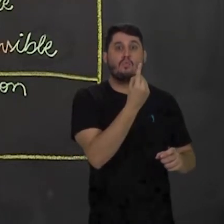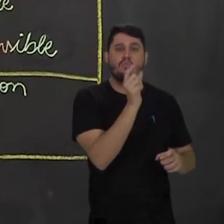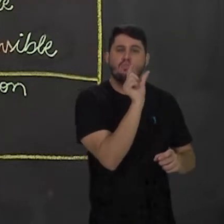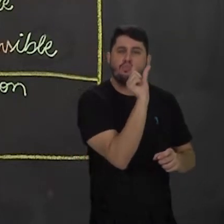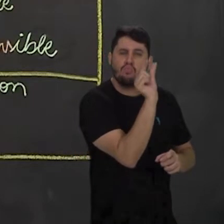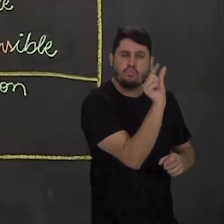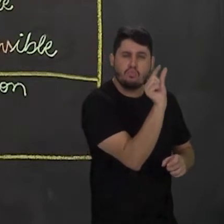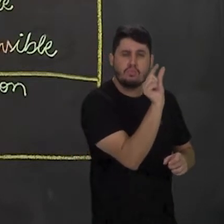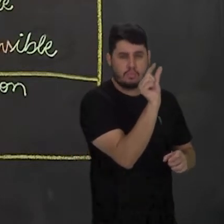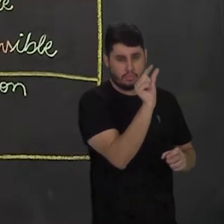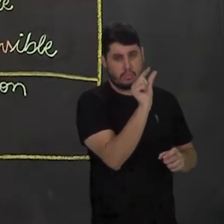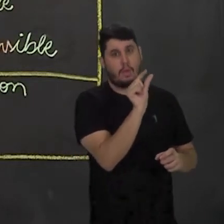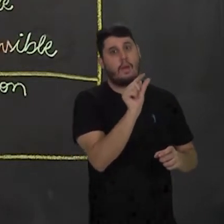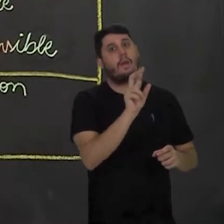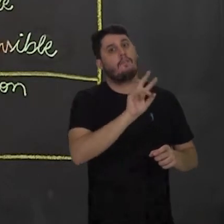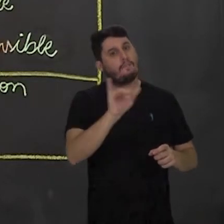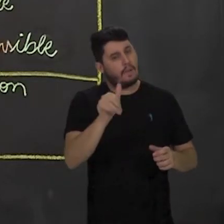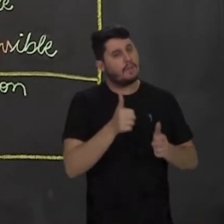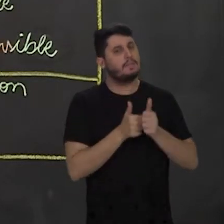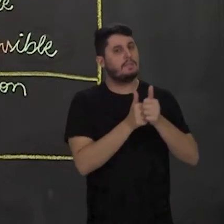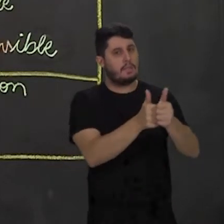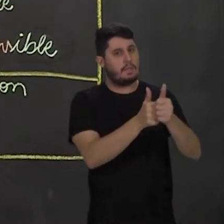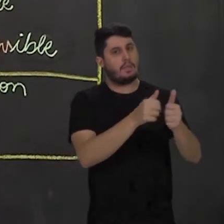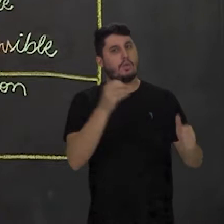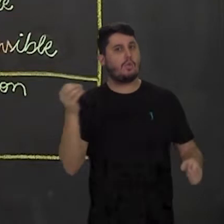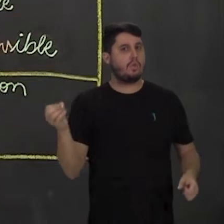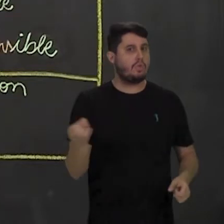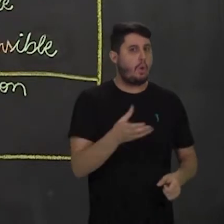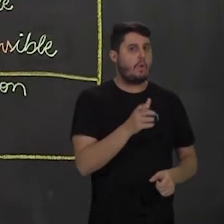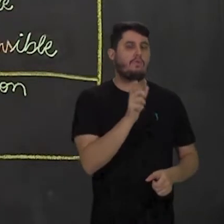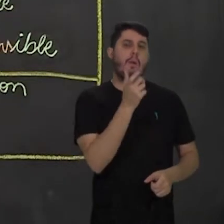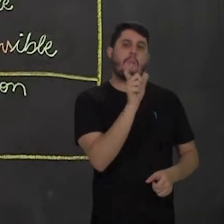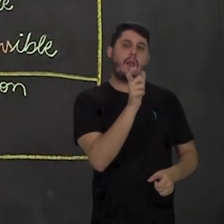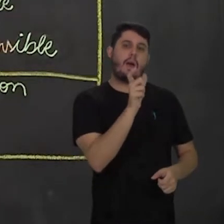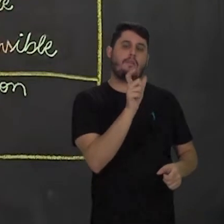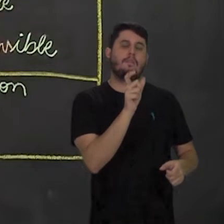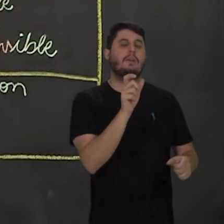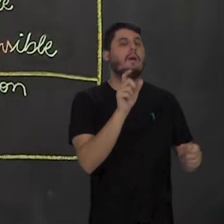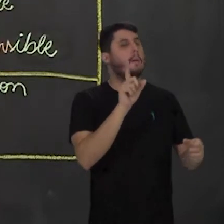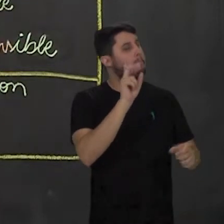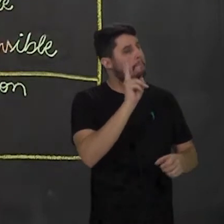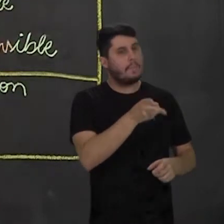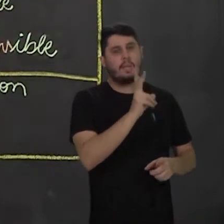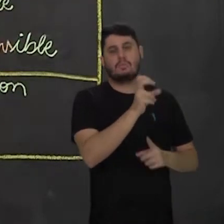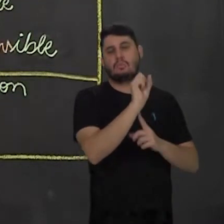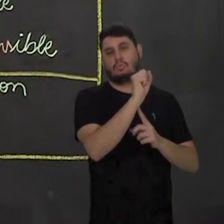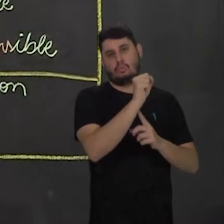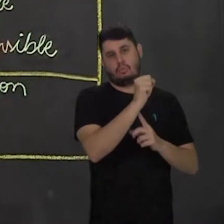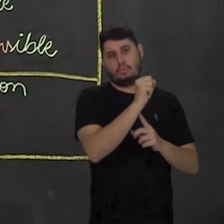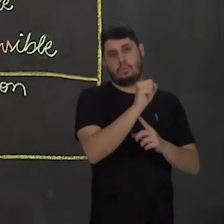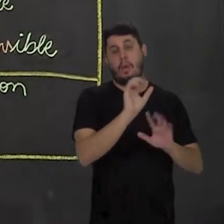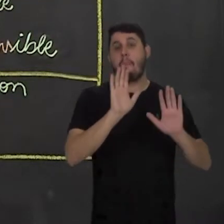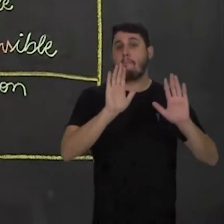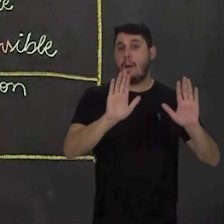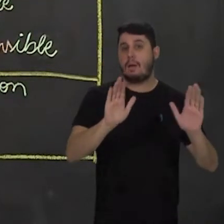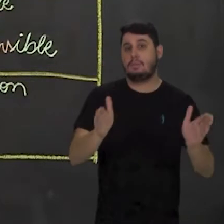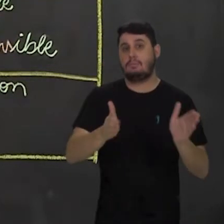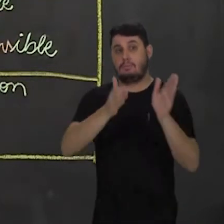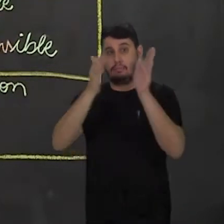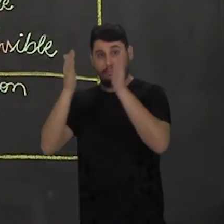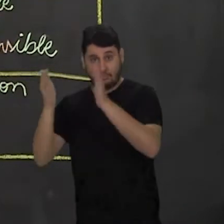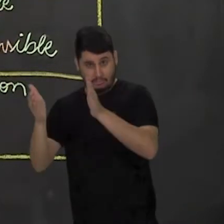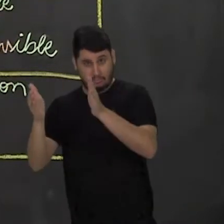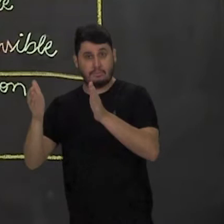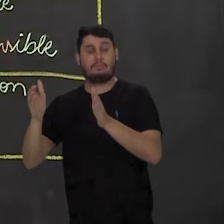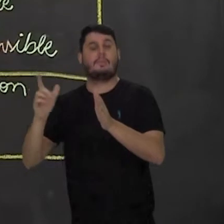prefixo, ele seguirá, a nova palavra que se formará, continuará sendo um substantivo. Já no caso do sufixo, a